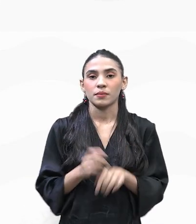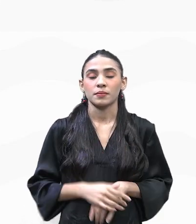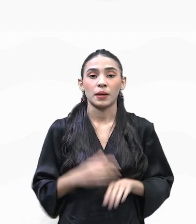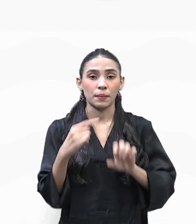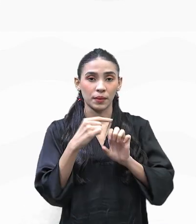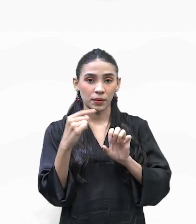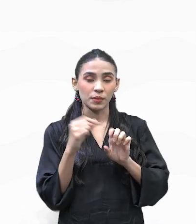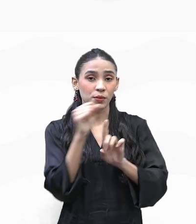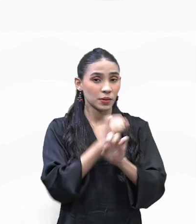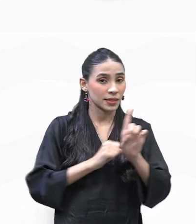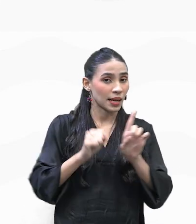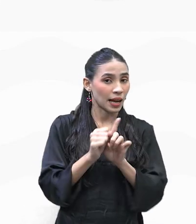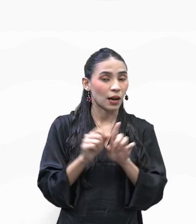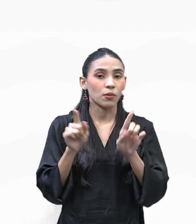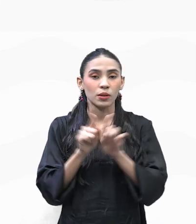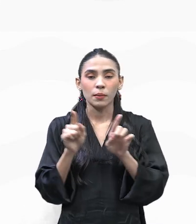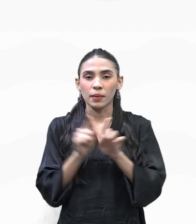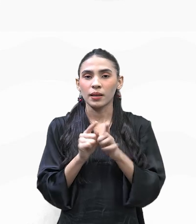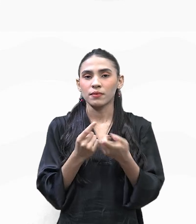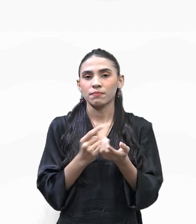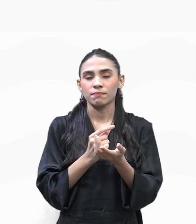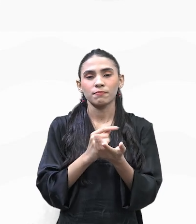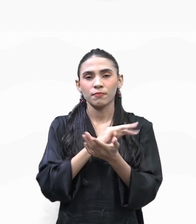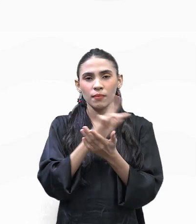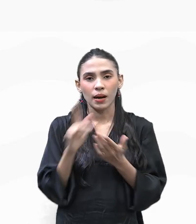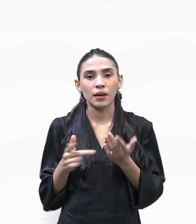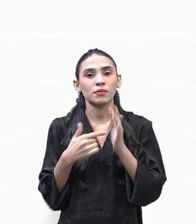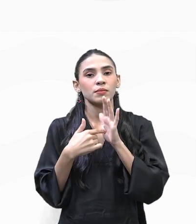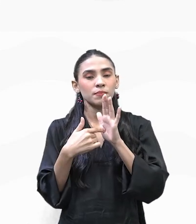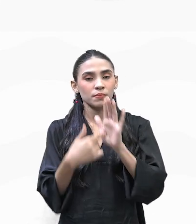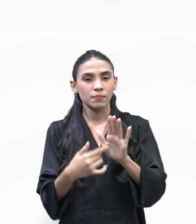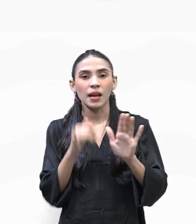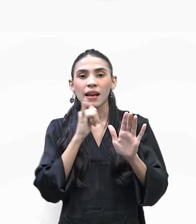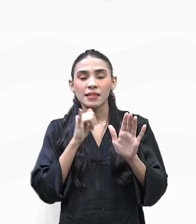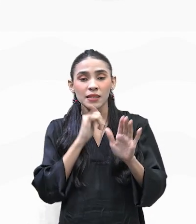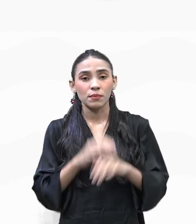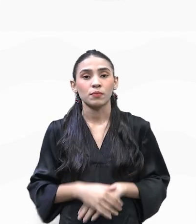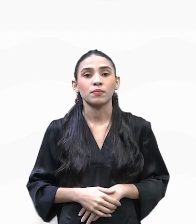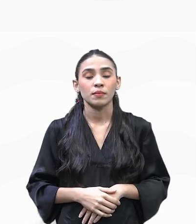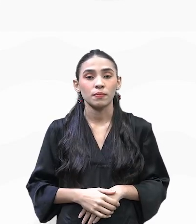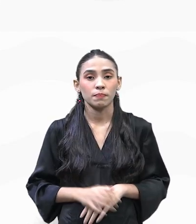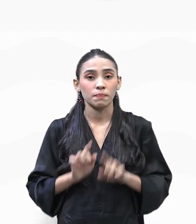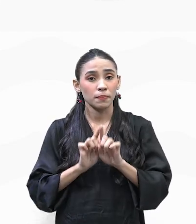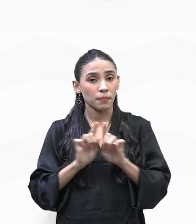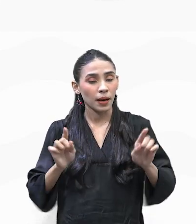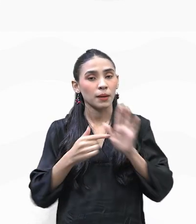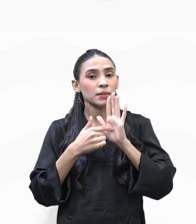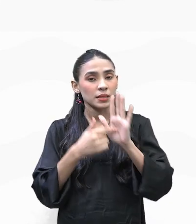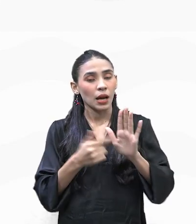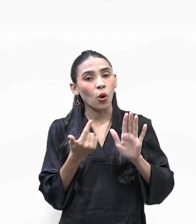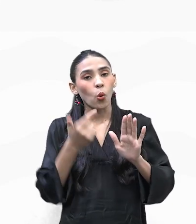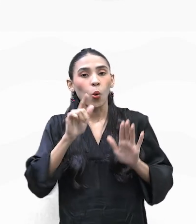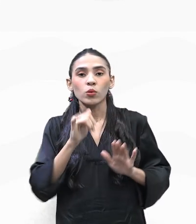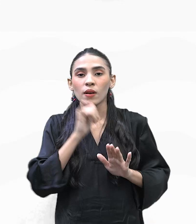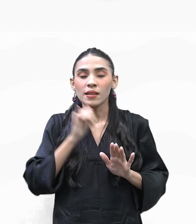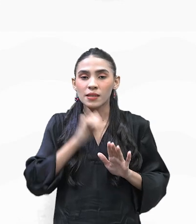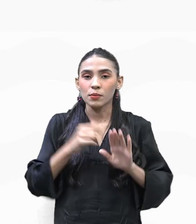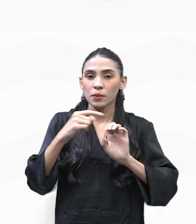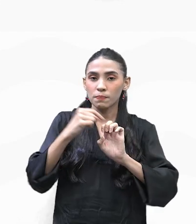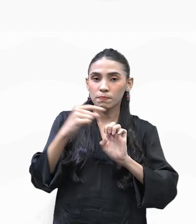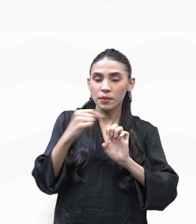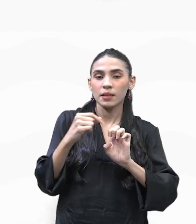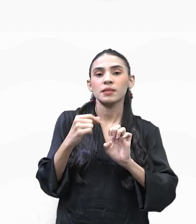empreendedorismo social, falamos da Fazenda Esperança. Vamos apresentar mais um exemplo, né, para eles verem mais uma empresa que